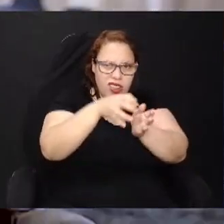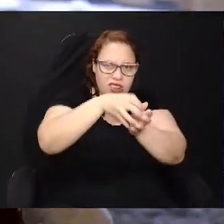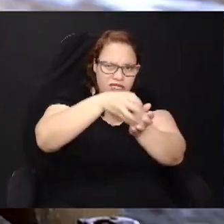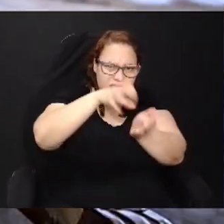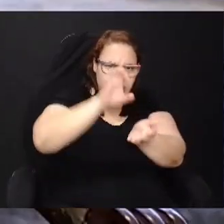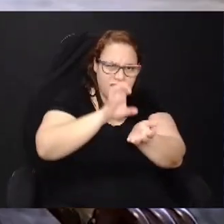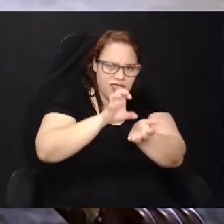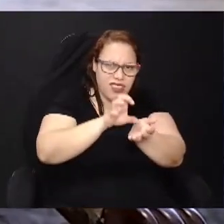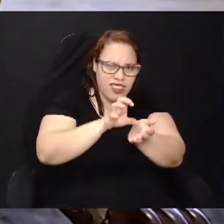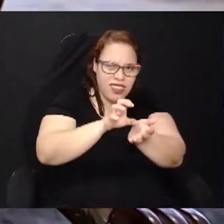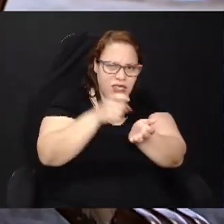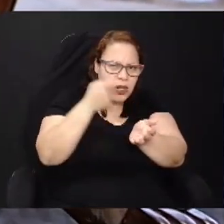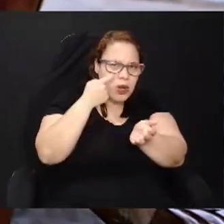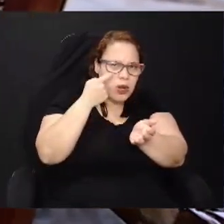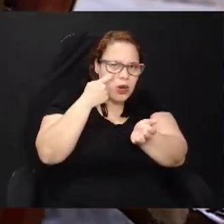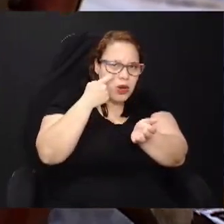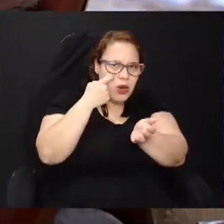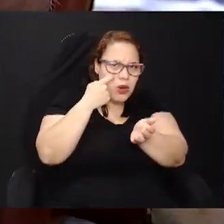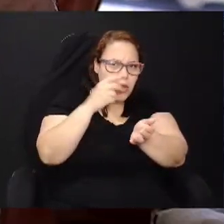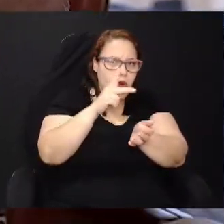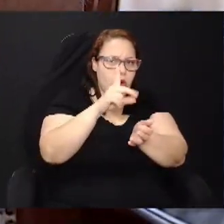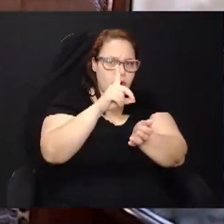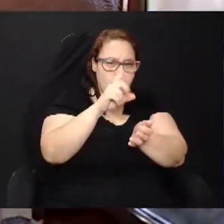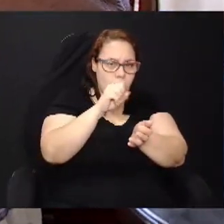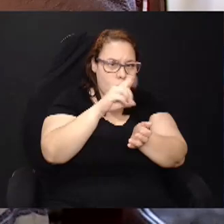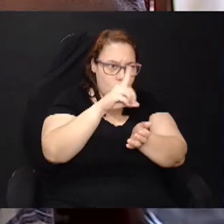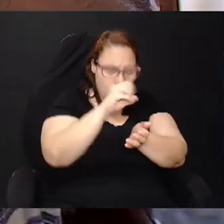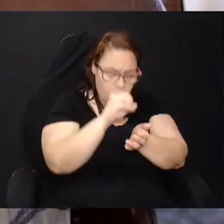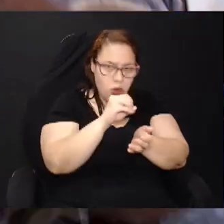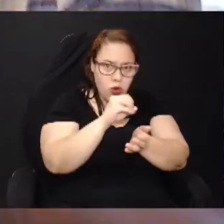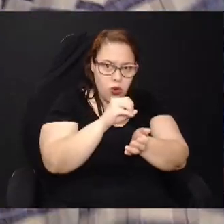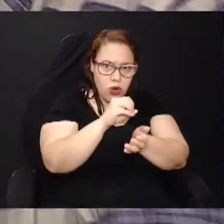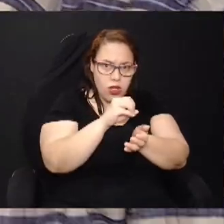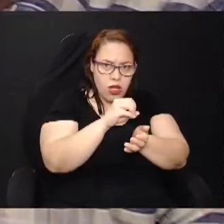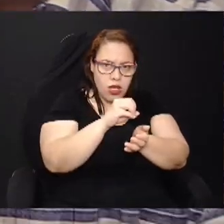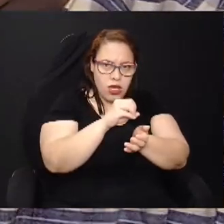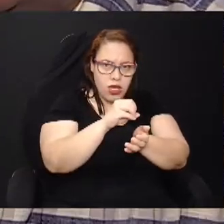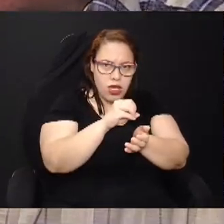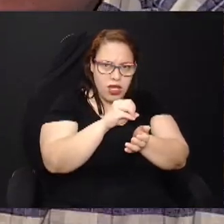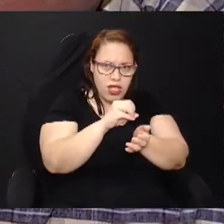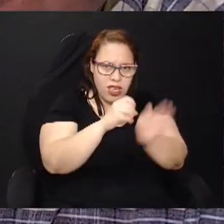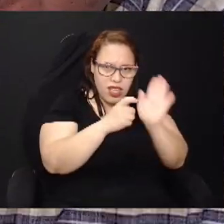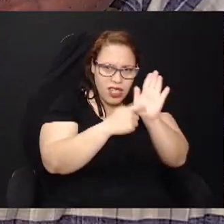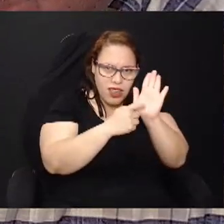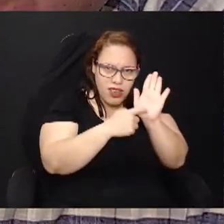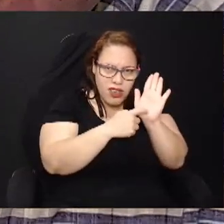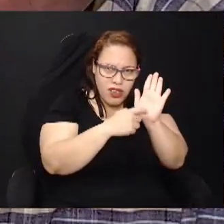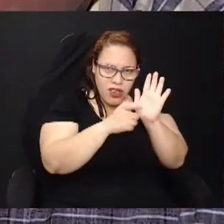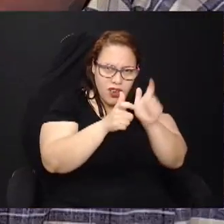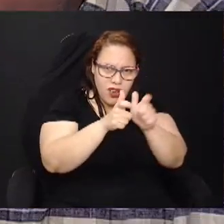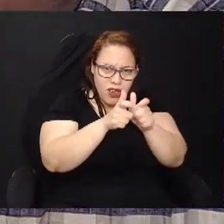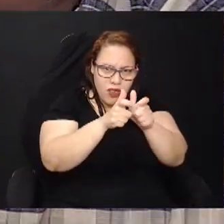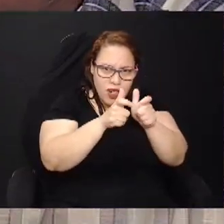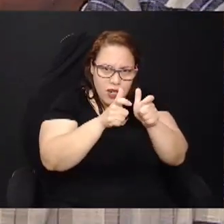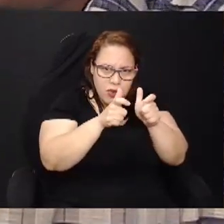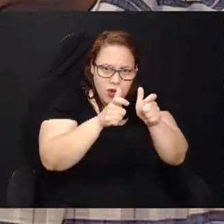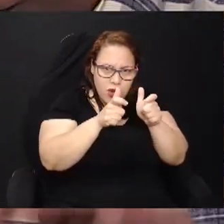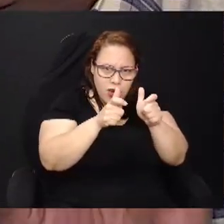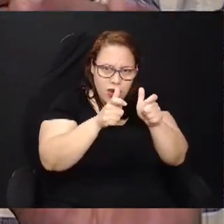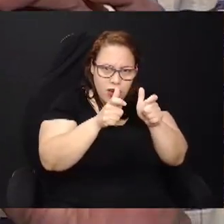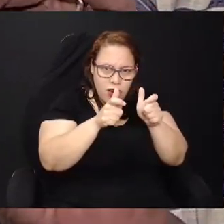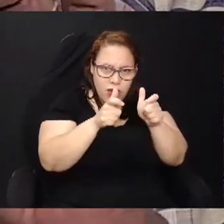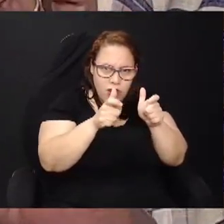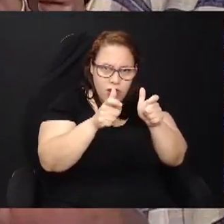que tem um dado bem grande. Mas a pessoa quer ser cada vez maior. E às vezes ela